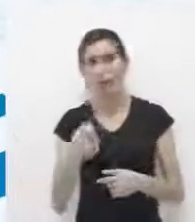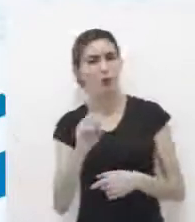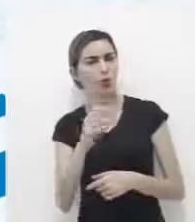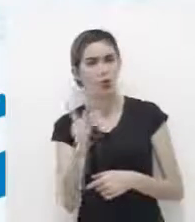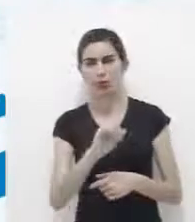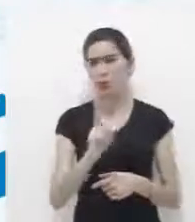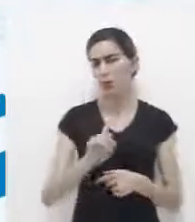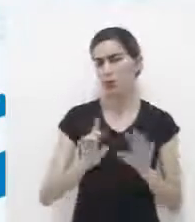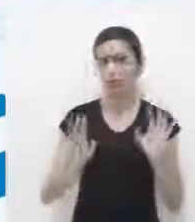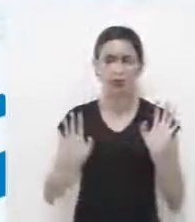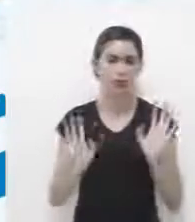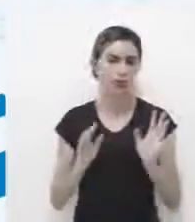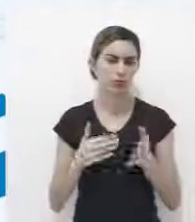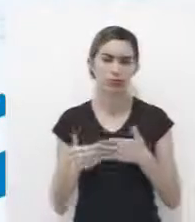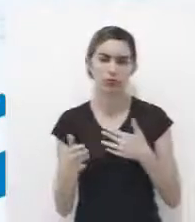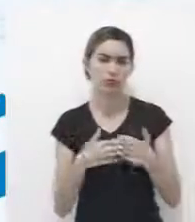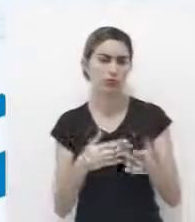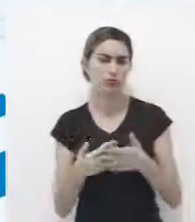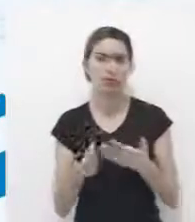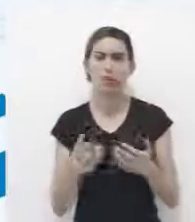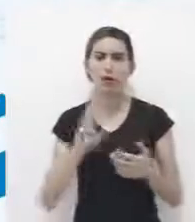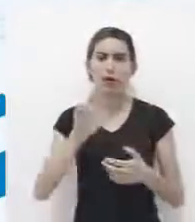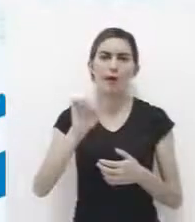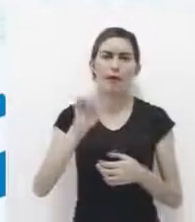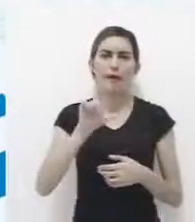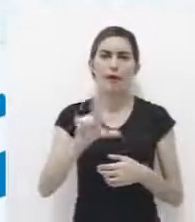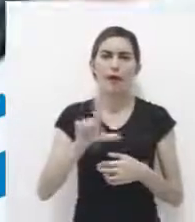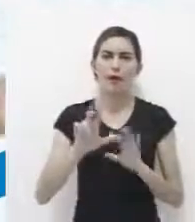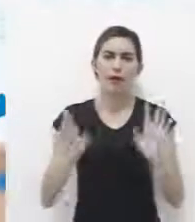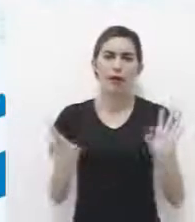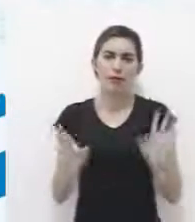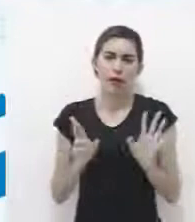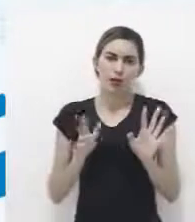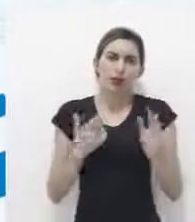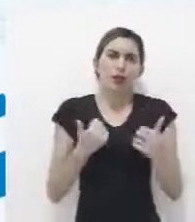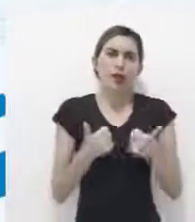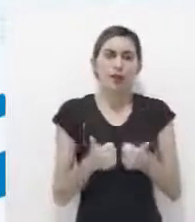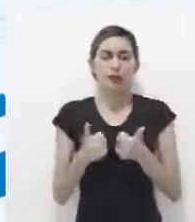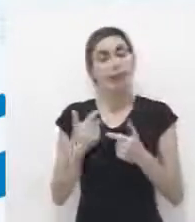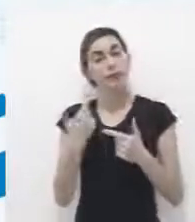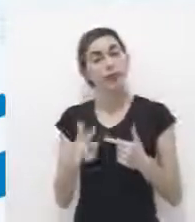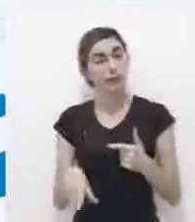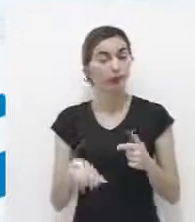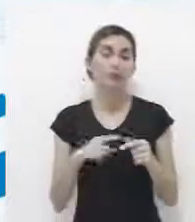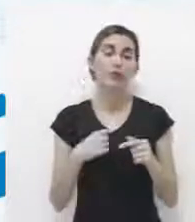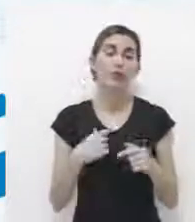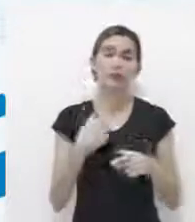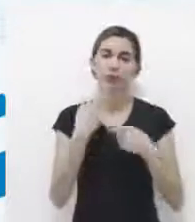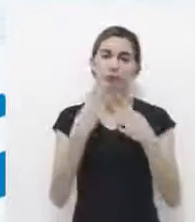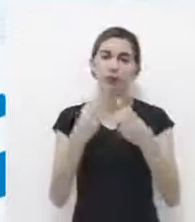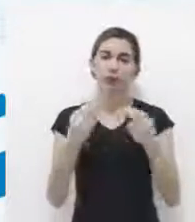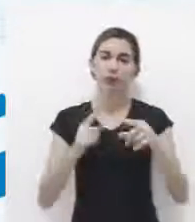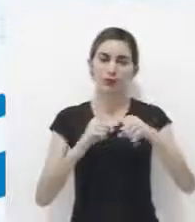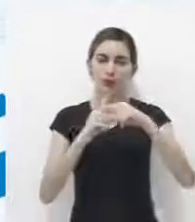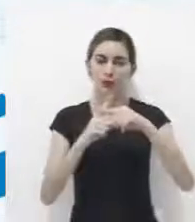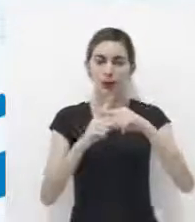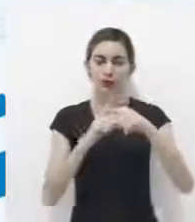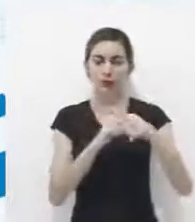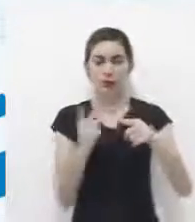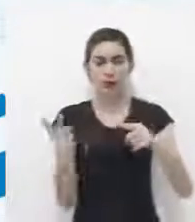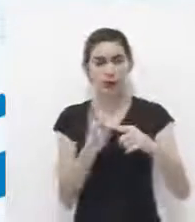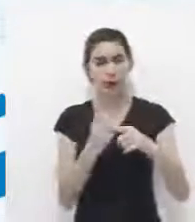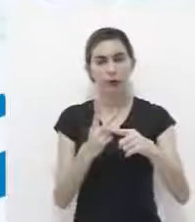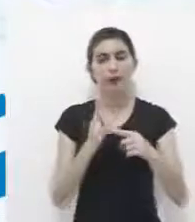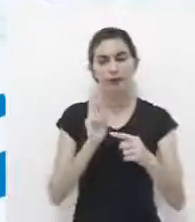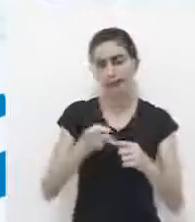com vírgula, seja ele até mesmo, vamos dizer, o número real, ok? Tranquilão? Mas o fato é que se eu multiplico